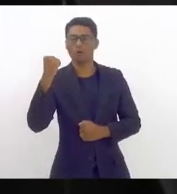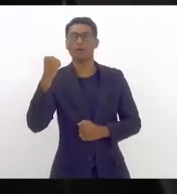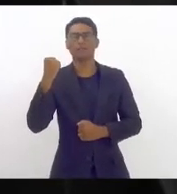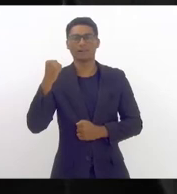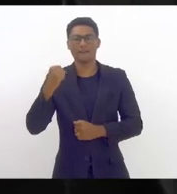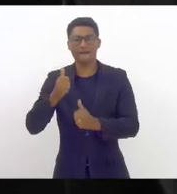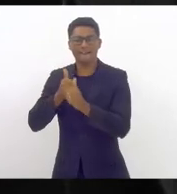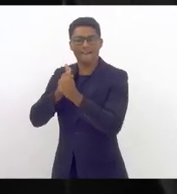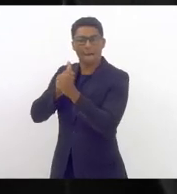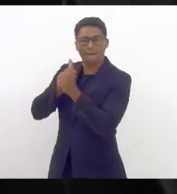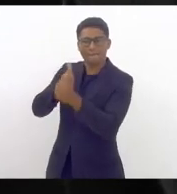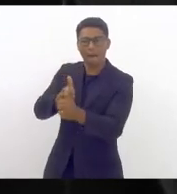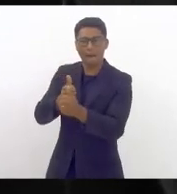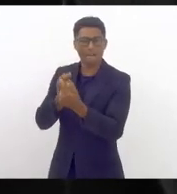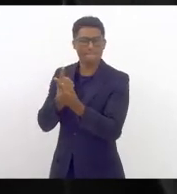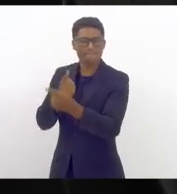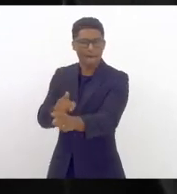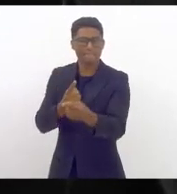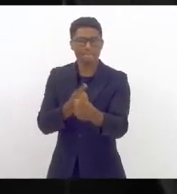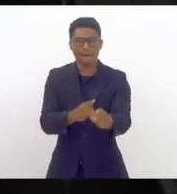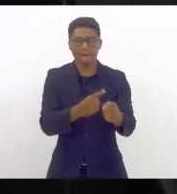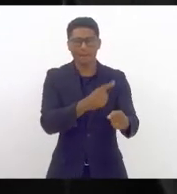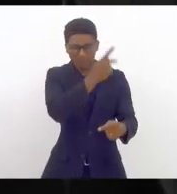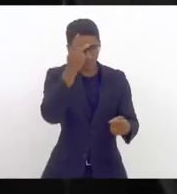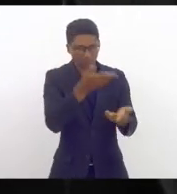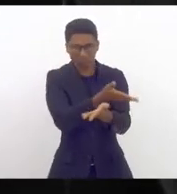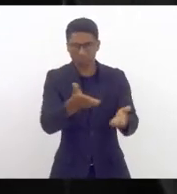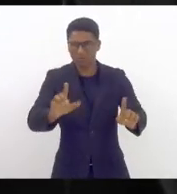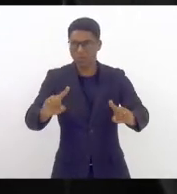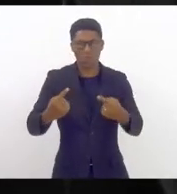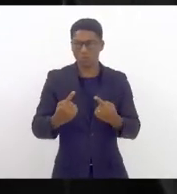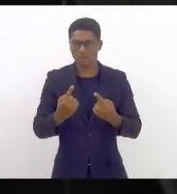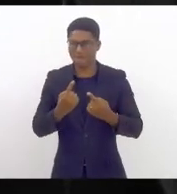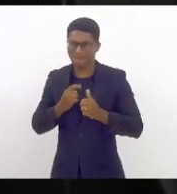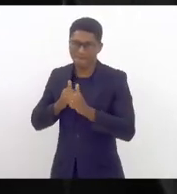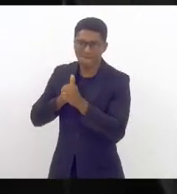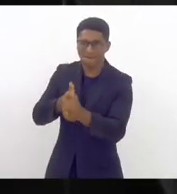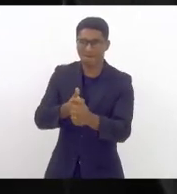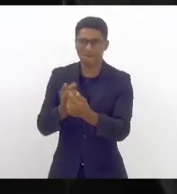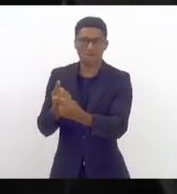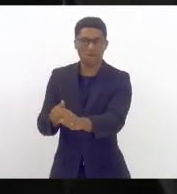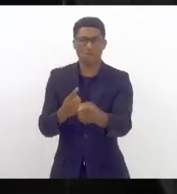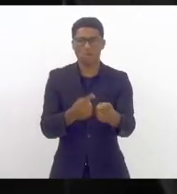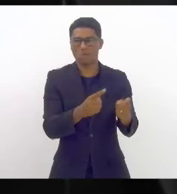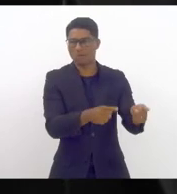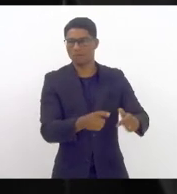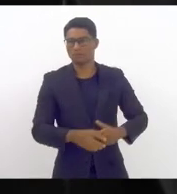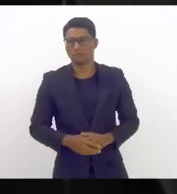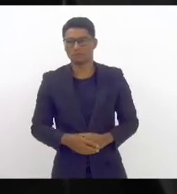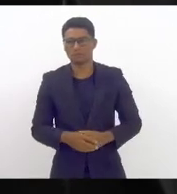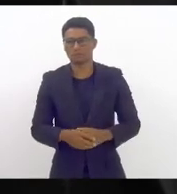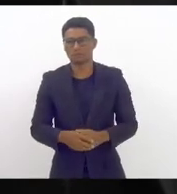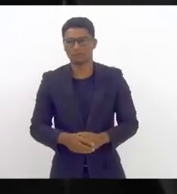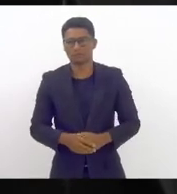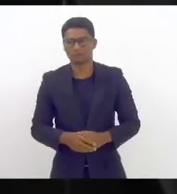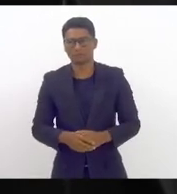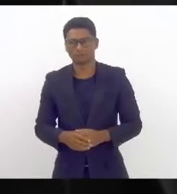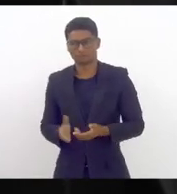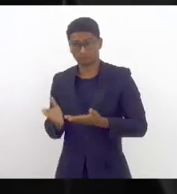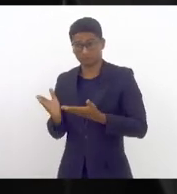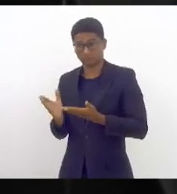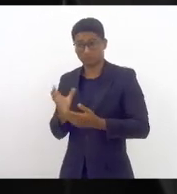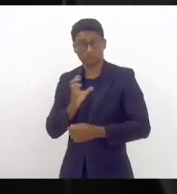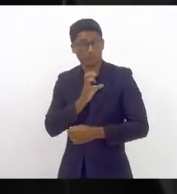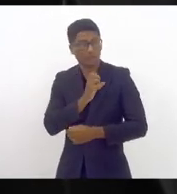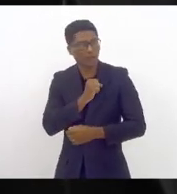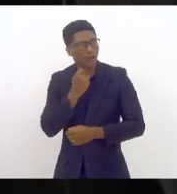perseguição ao opositores e de intimidação social somente quem ama